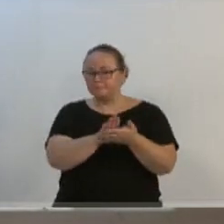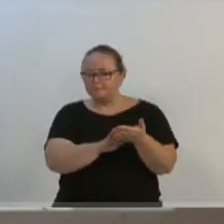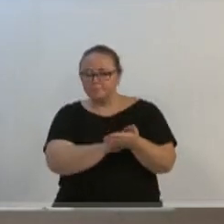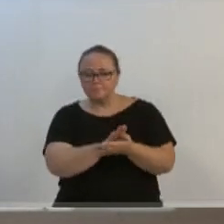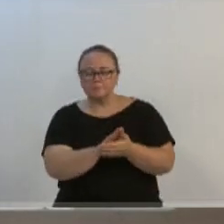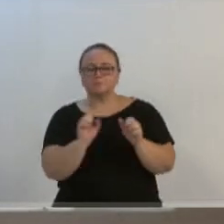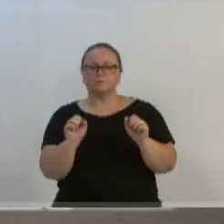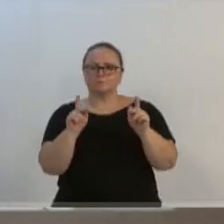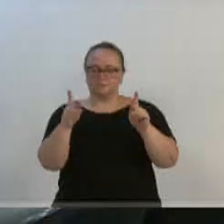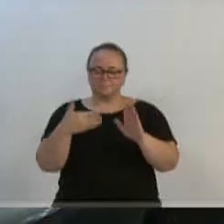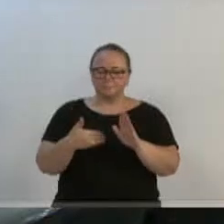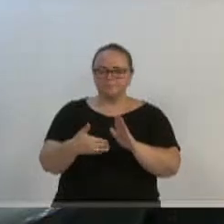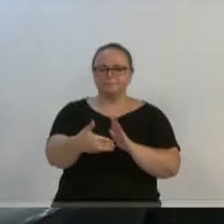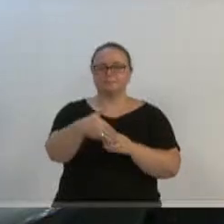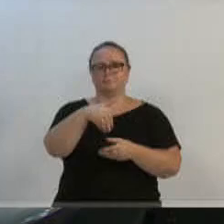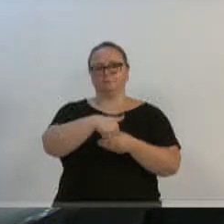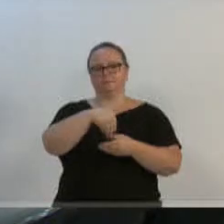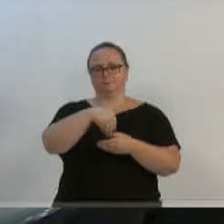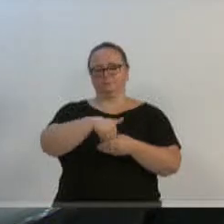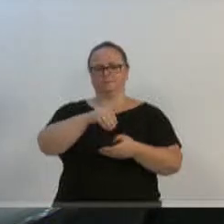vereadores inscritos, em votação.